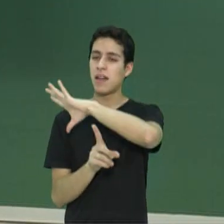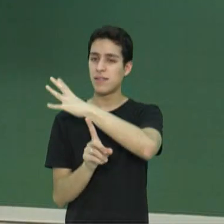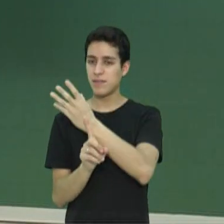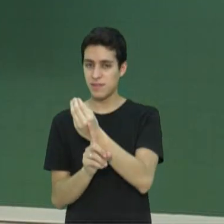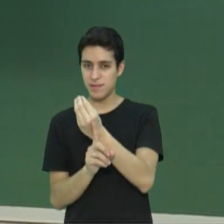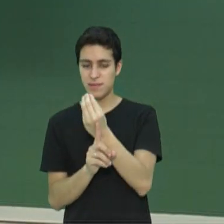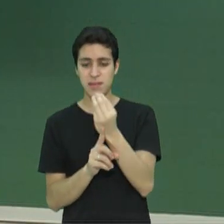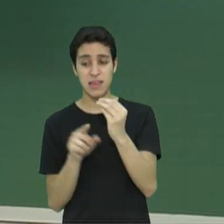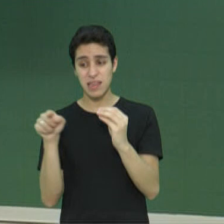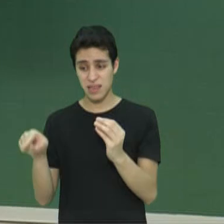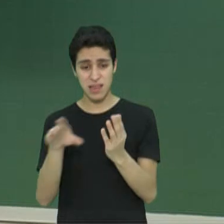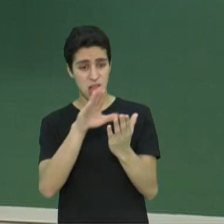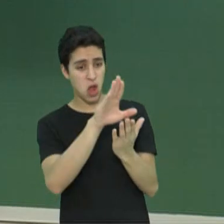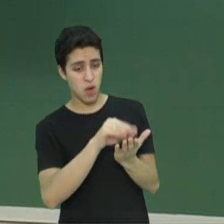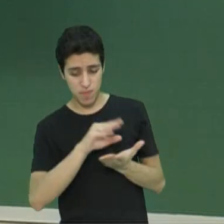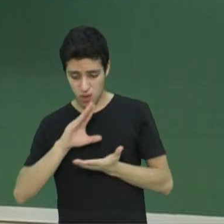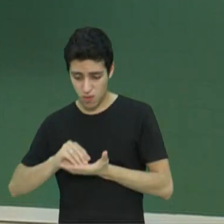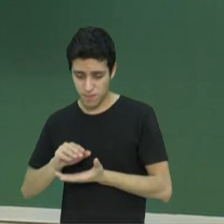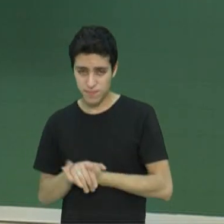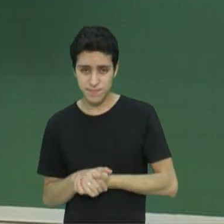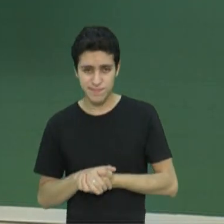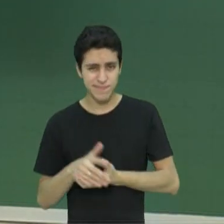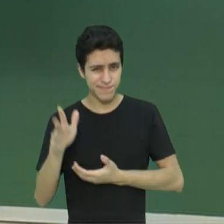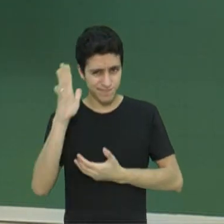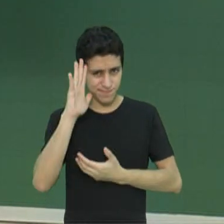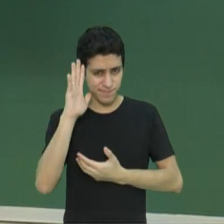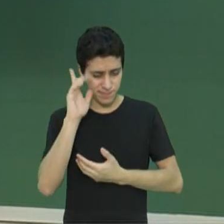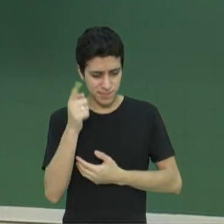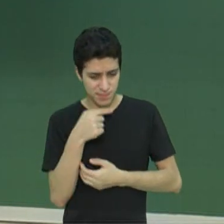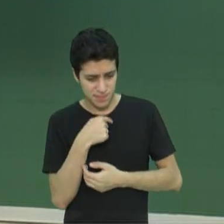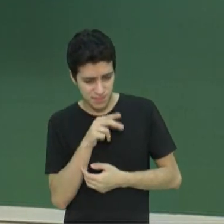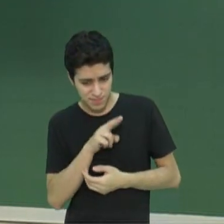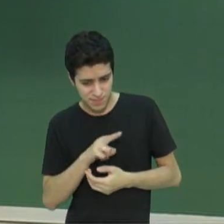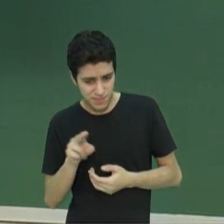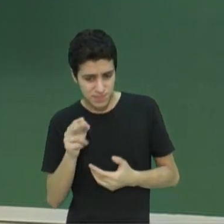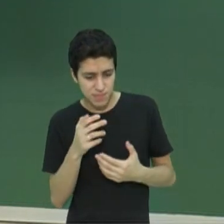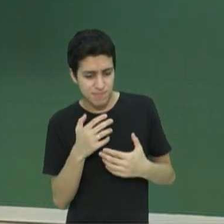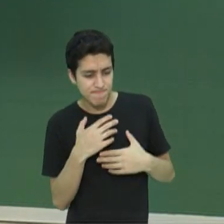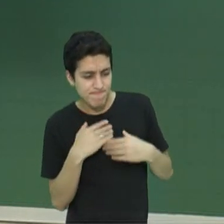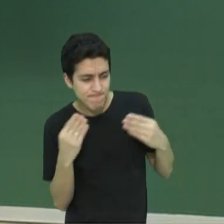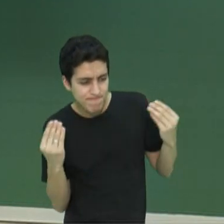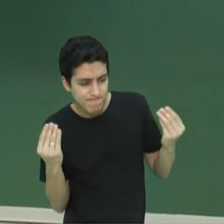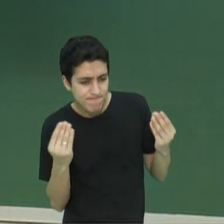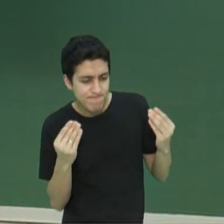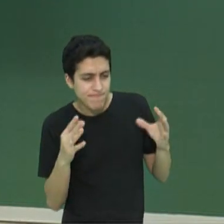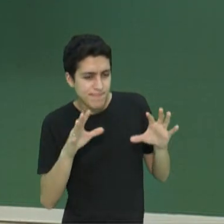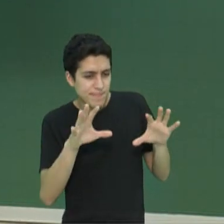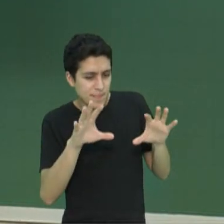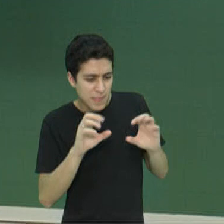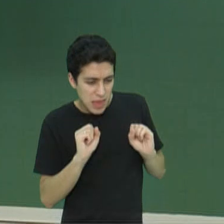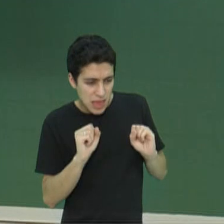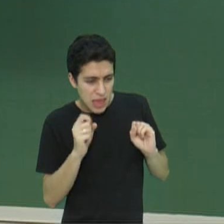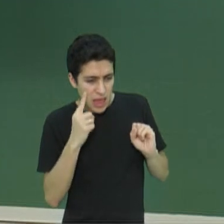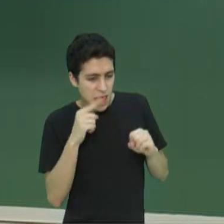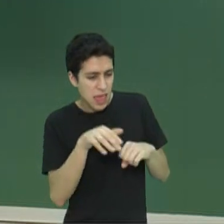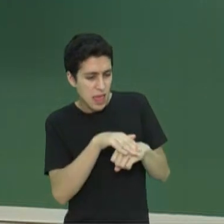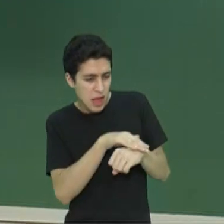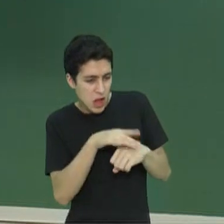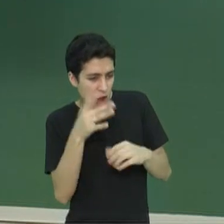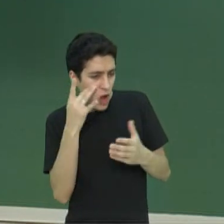Cópia da cópia. Então imagine eu usar o sensível para captar o sensível e produzir um